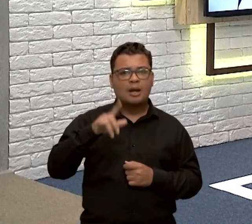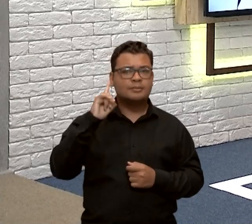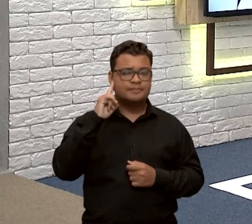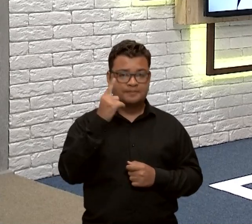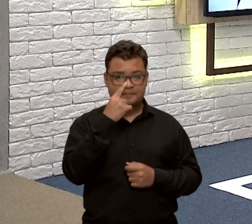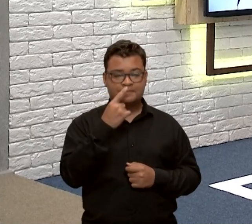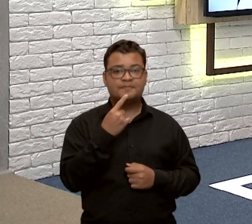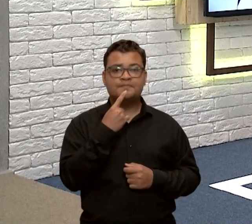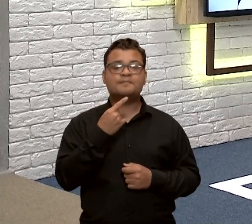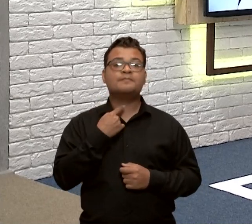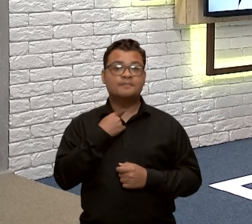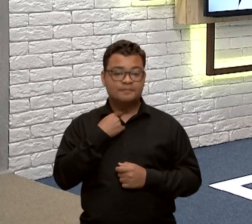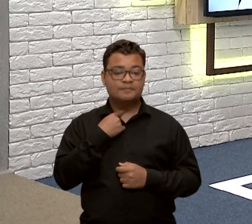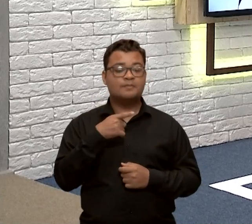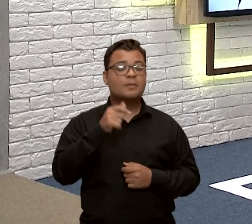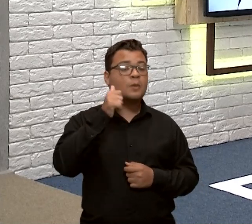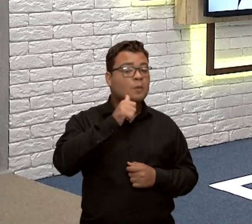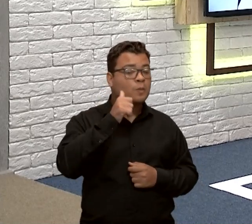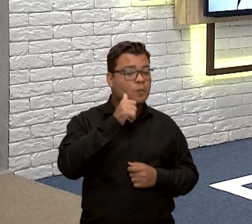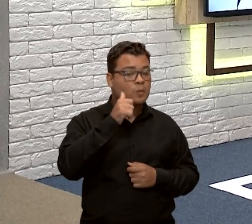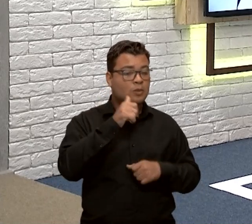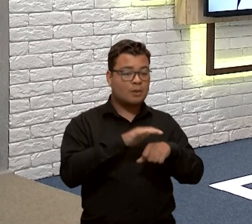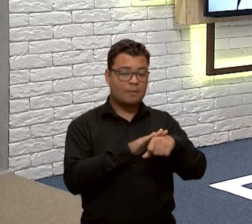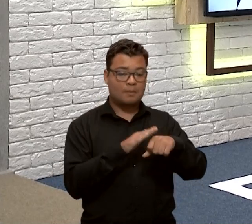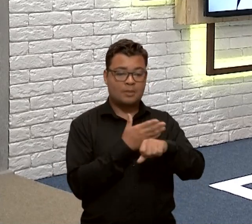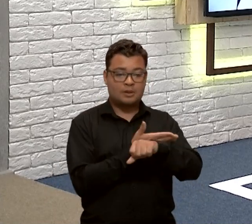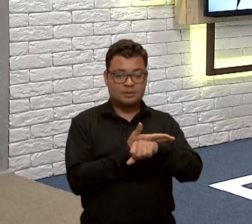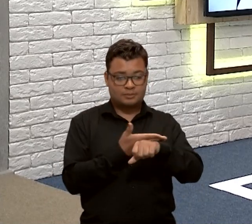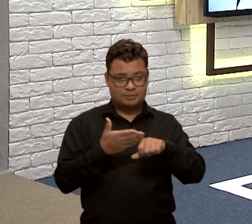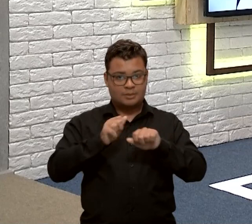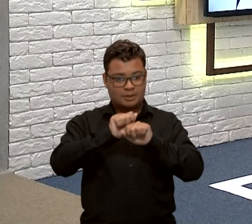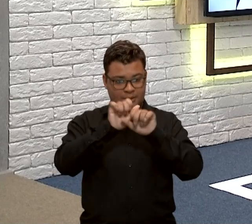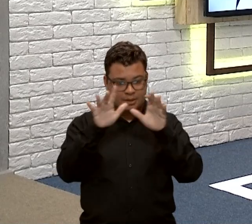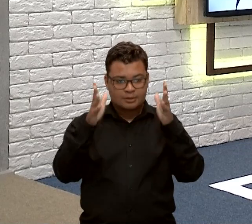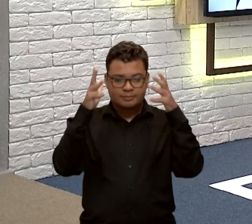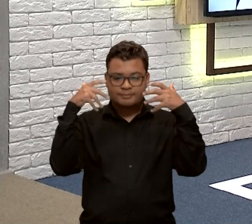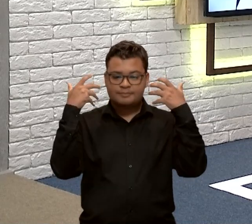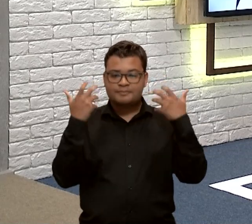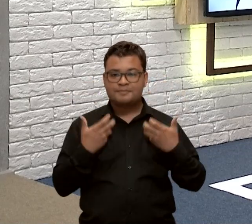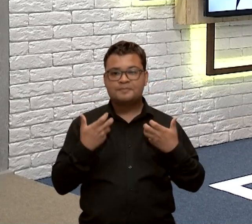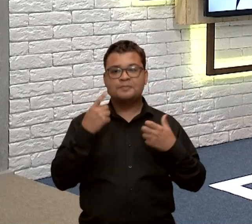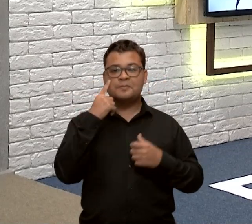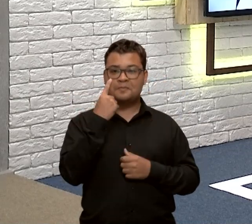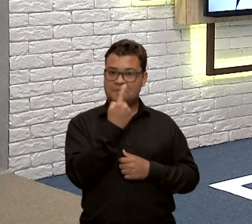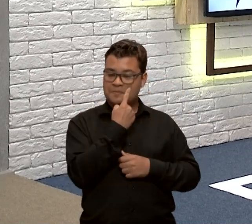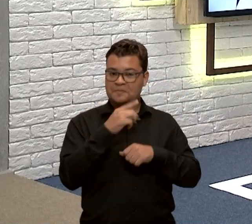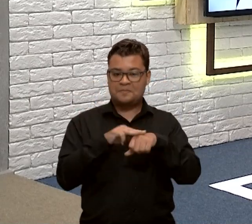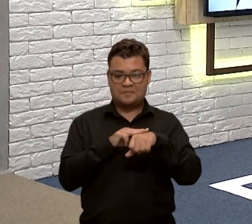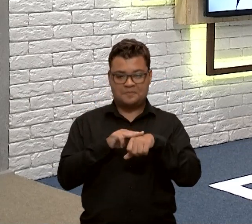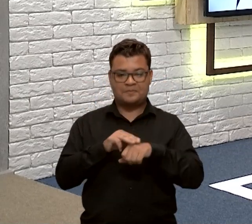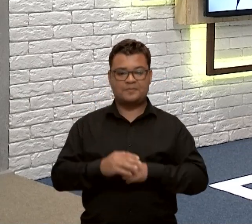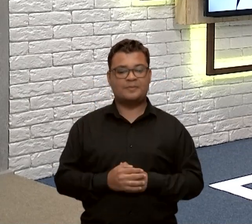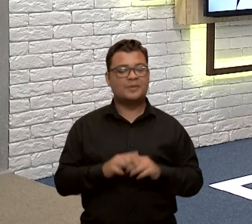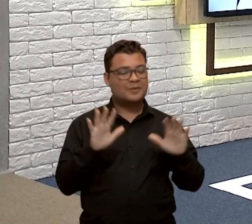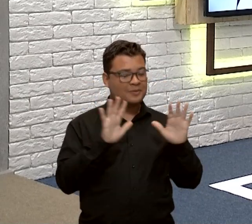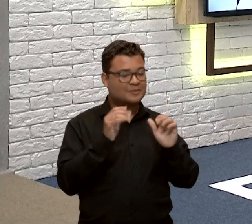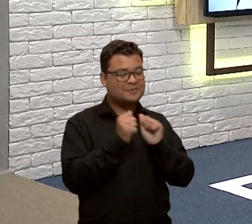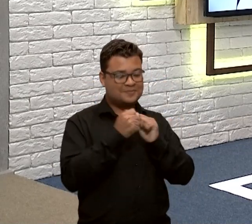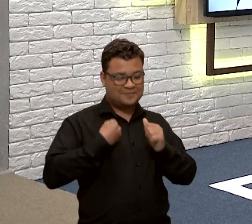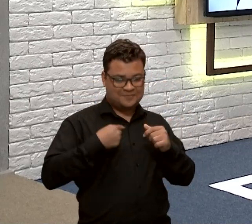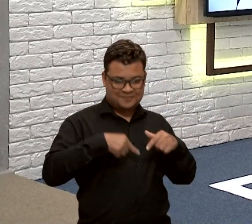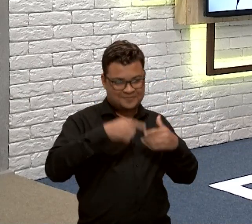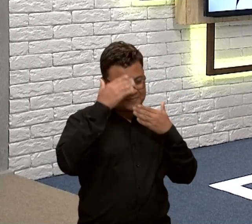descreve como uma mulher de pele clara, com olhos e cabelos castanhos. Olá, Nícia, muito obrigada pela sua presença.